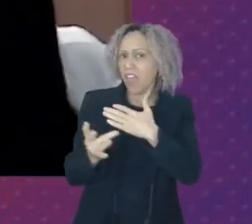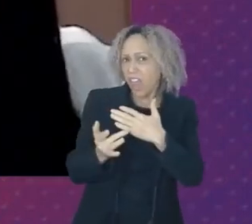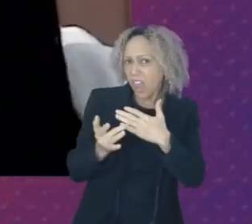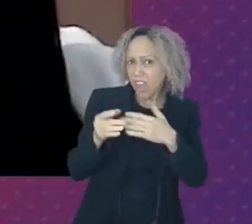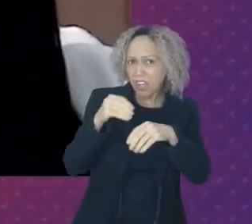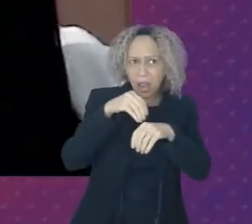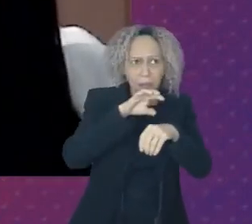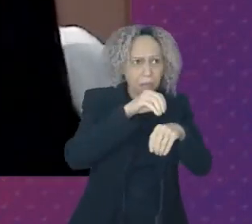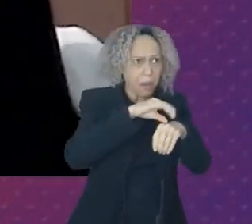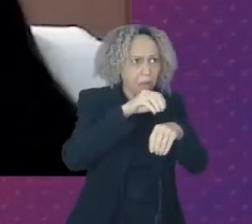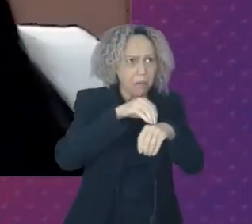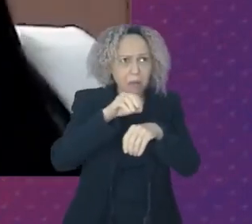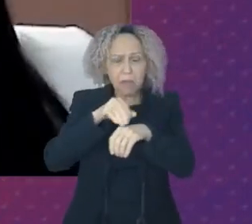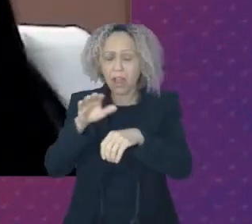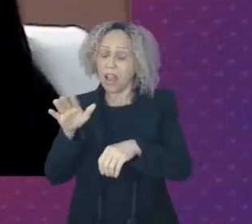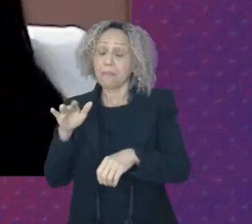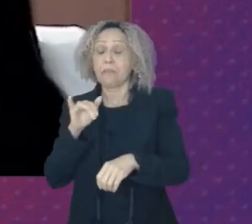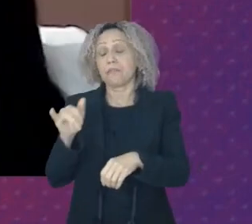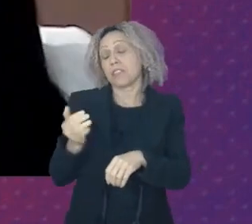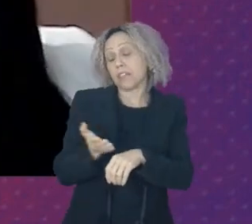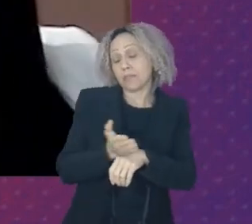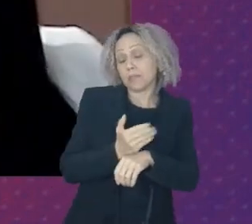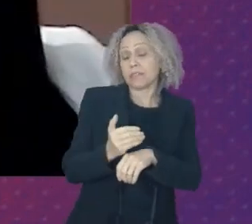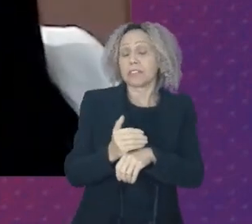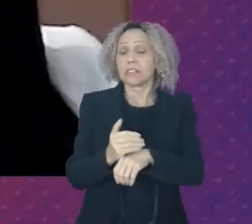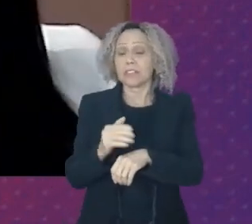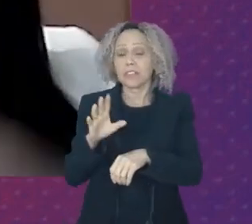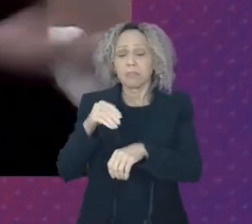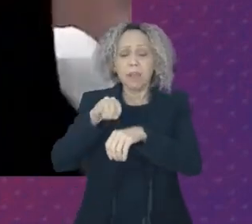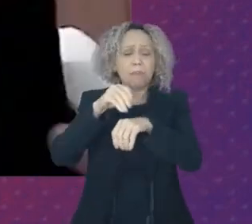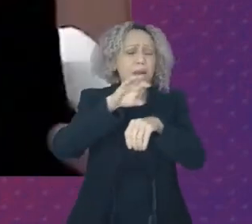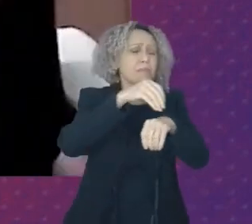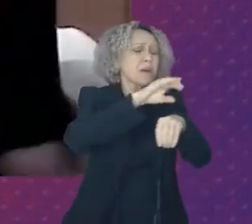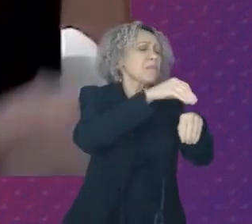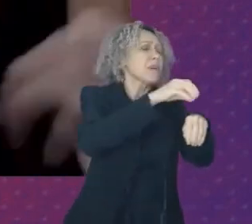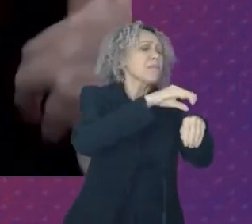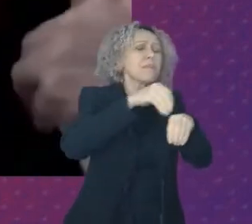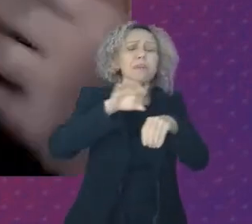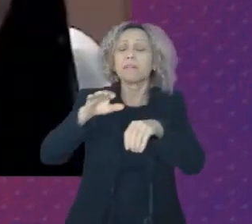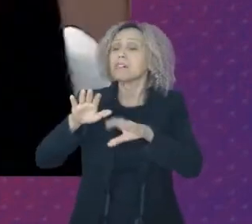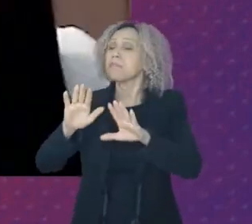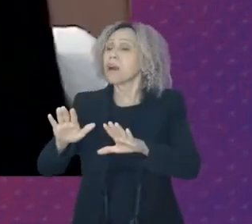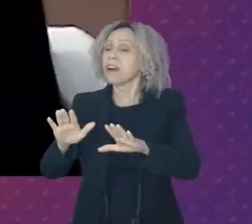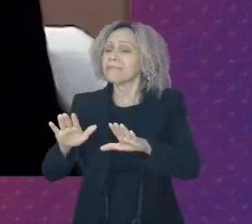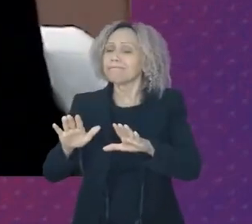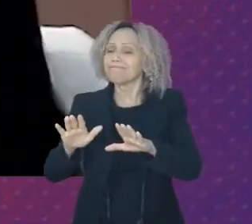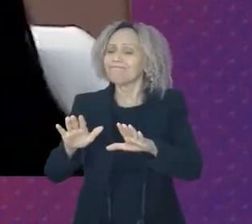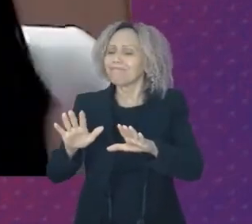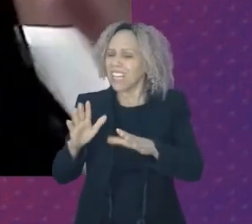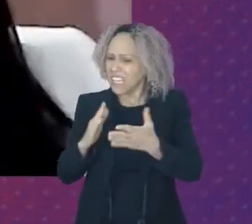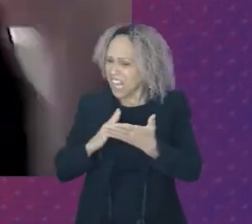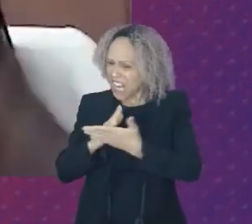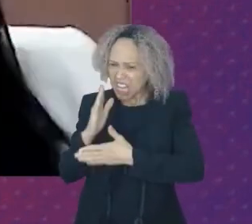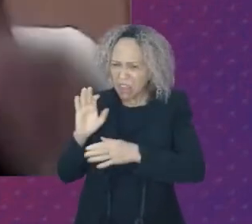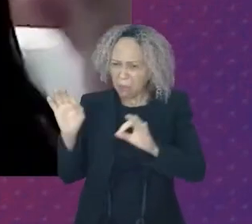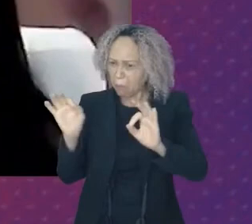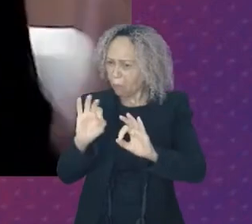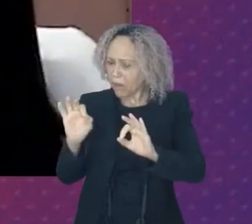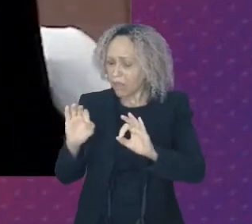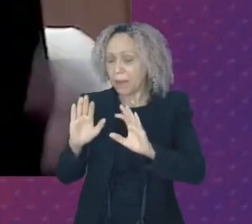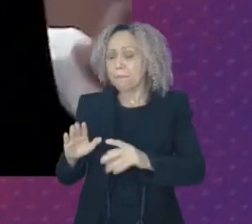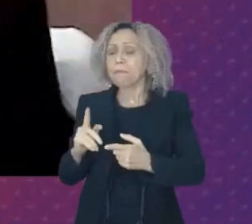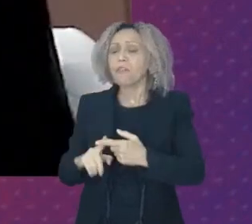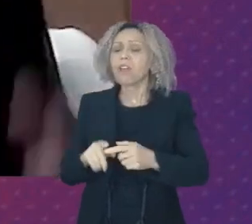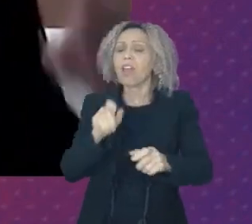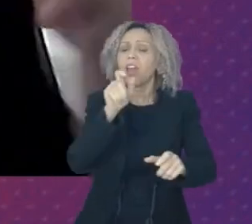isso muito cedo, e mesmo assim não tem uma vitória nas eleições. Por quê? Porque o eleitor não quer saber disso. O eleitor não